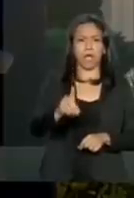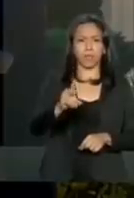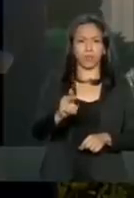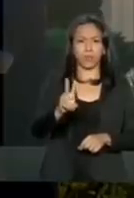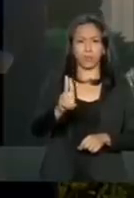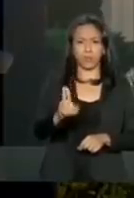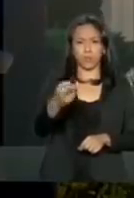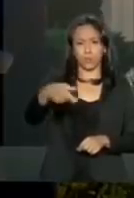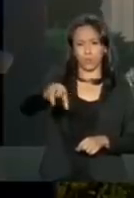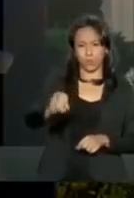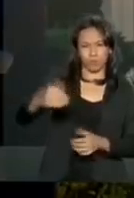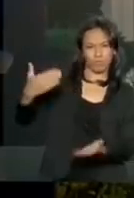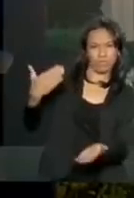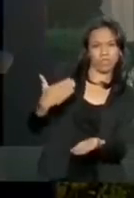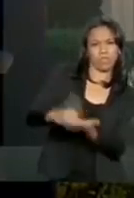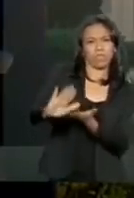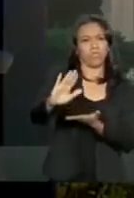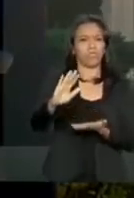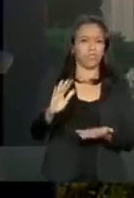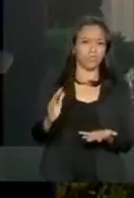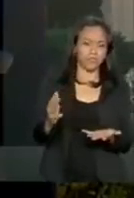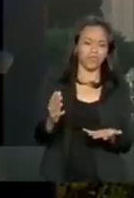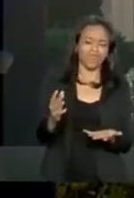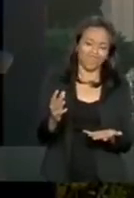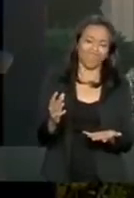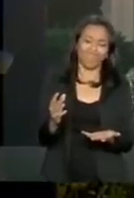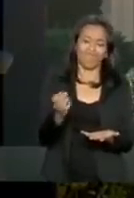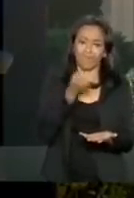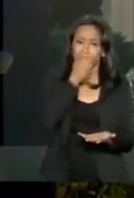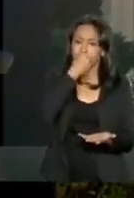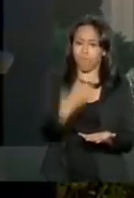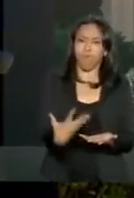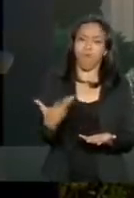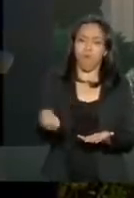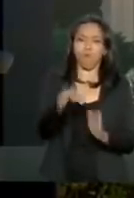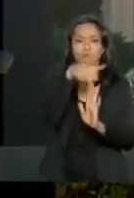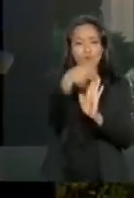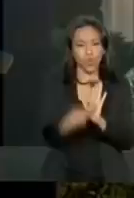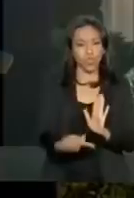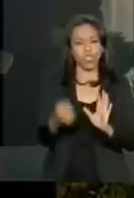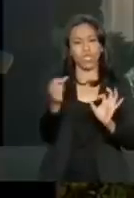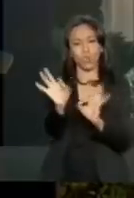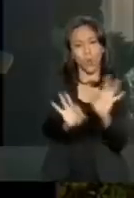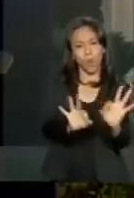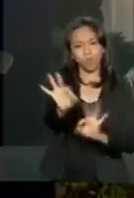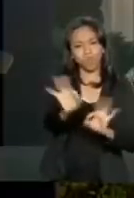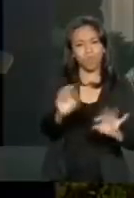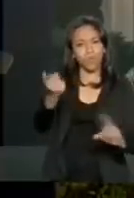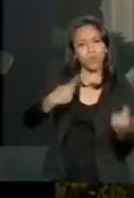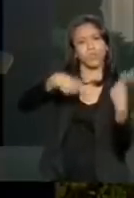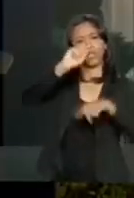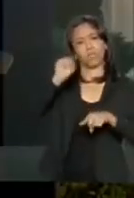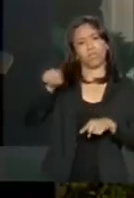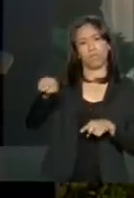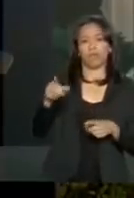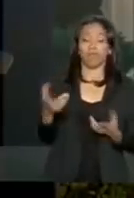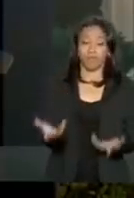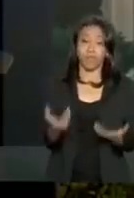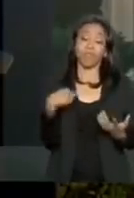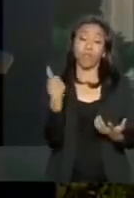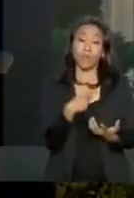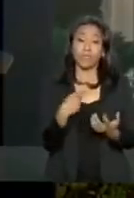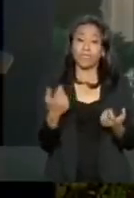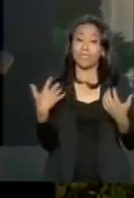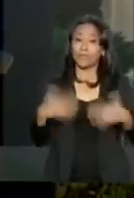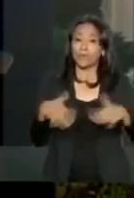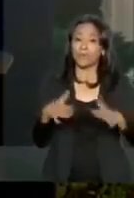do meio, nós teríamos realmente um projeto humanitário de grande sucesso. Nós